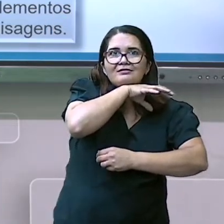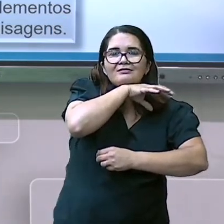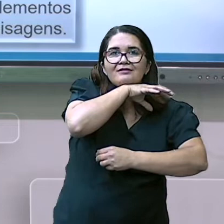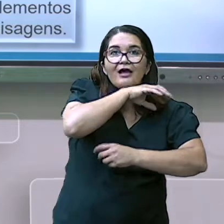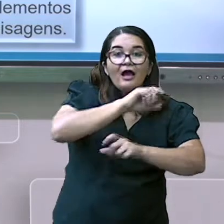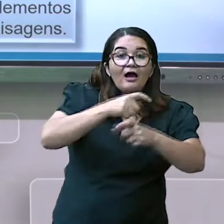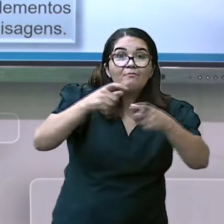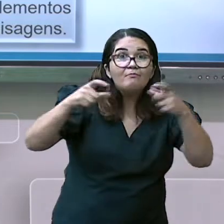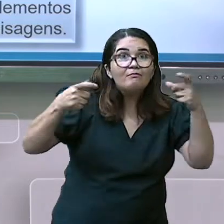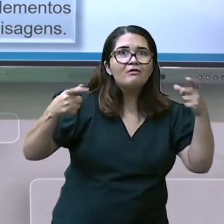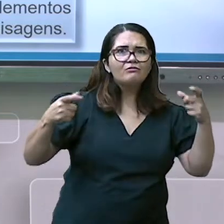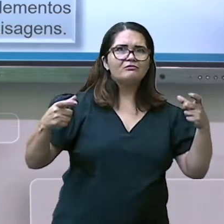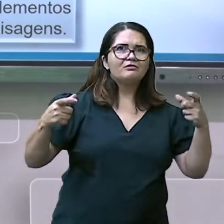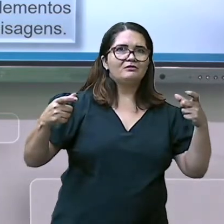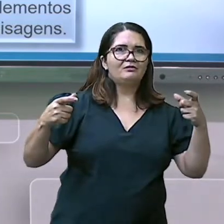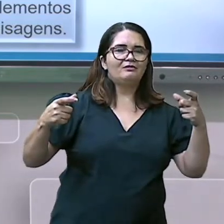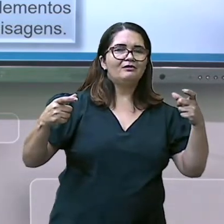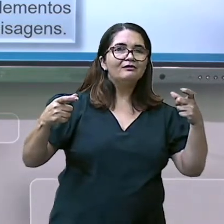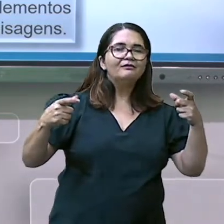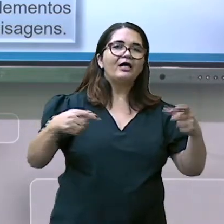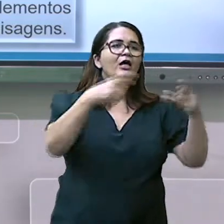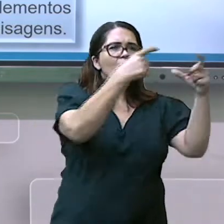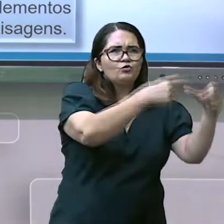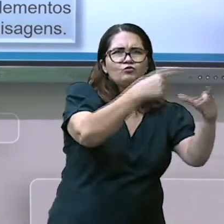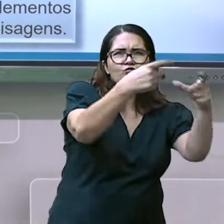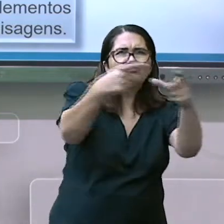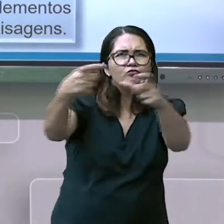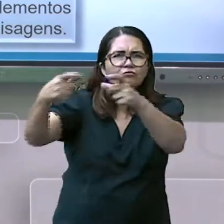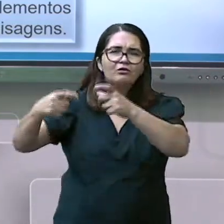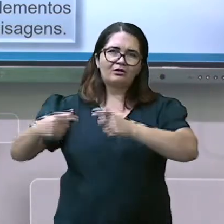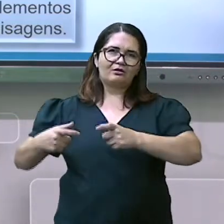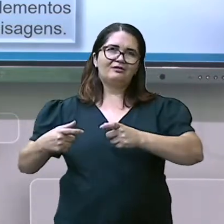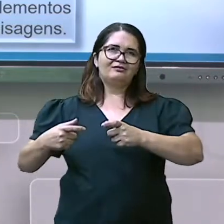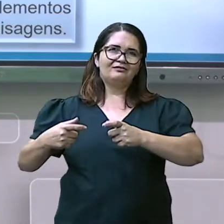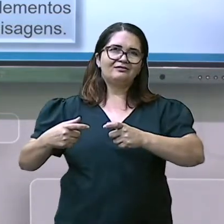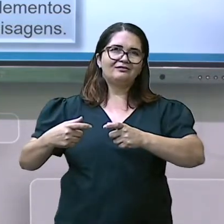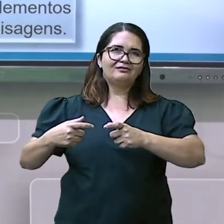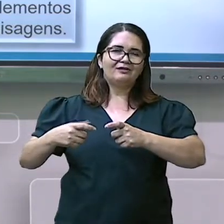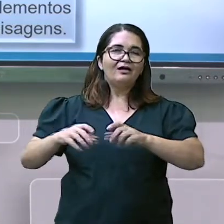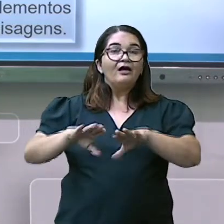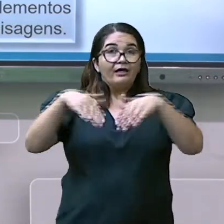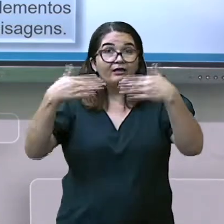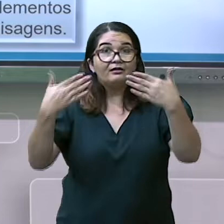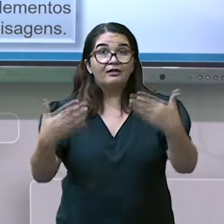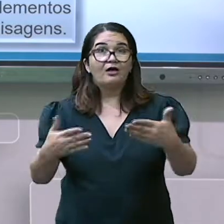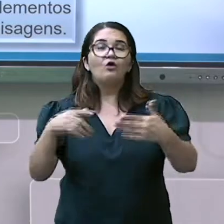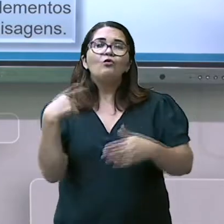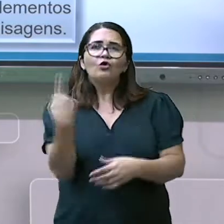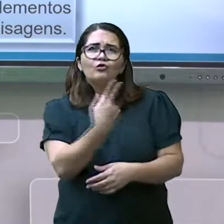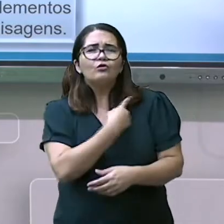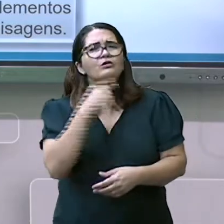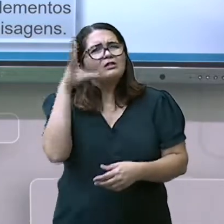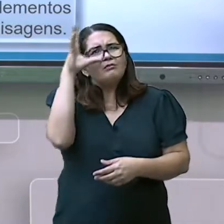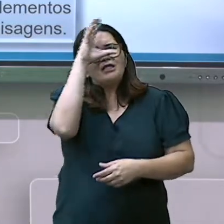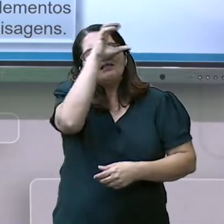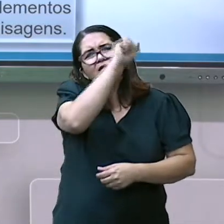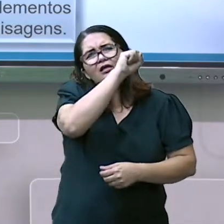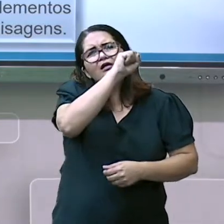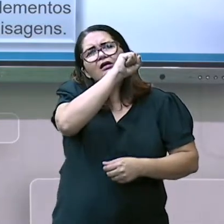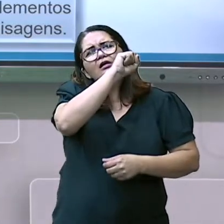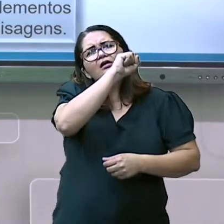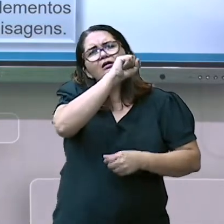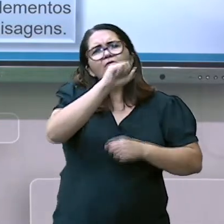Mesmo no campo, e a tendência, nós já vimos, é que cada vez mais